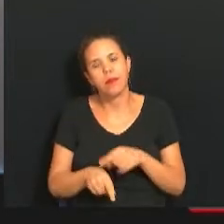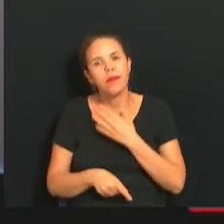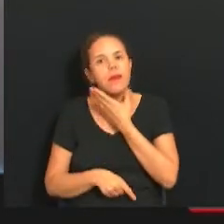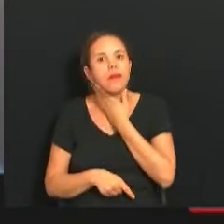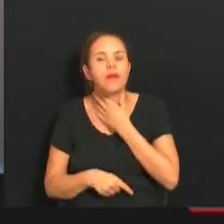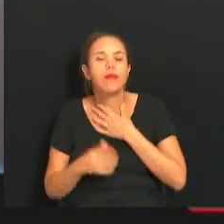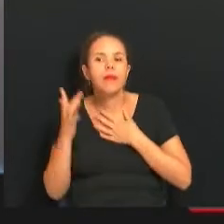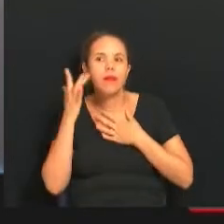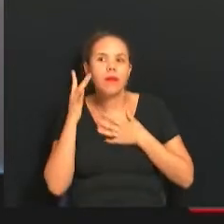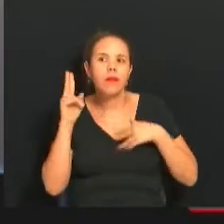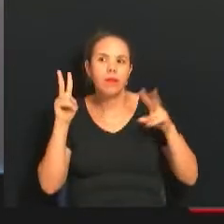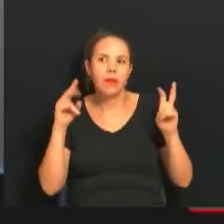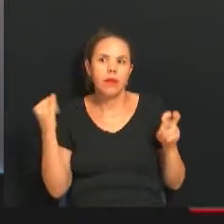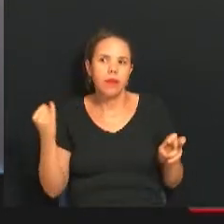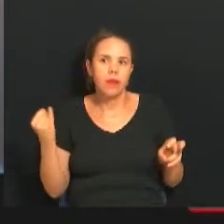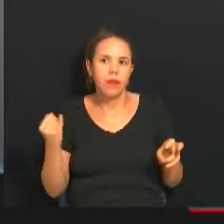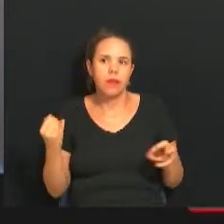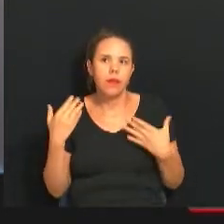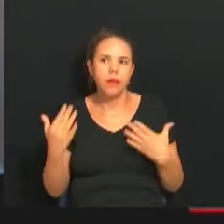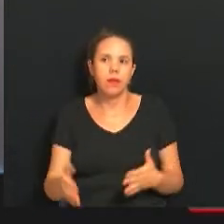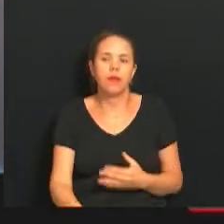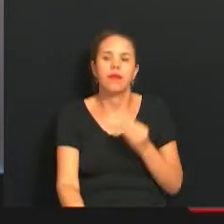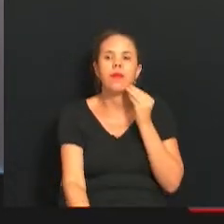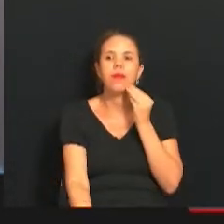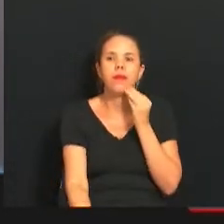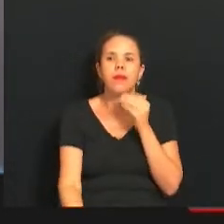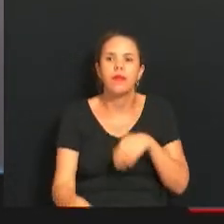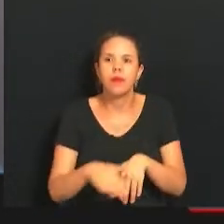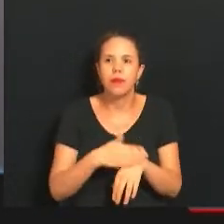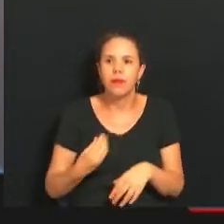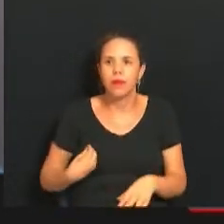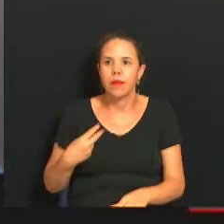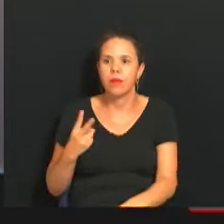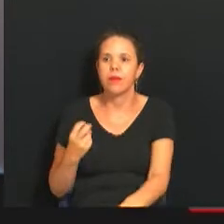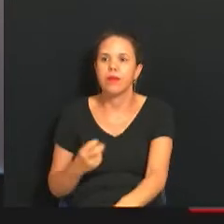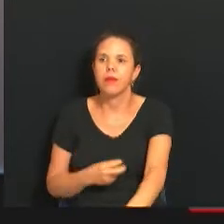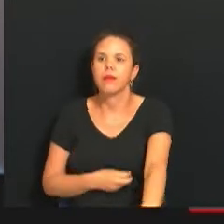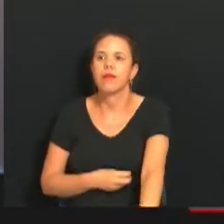acho que é um tema muito importante e agradeço a oportunidade de conversar com vocês sobre isso.